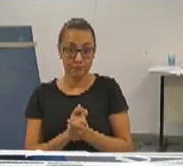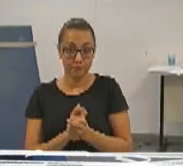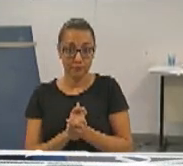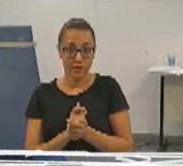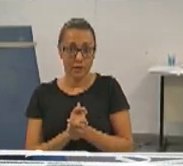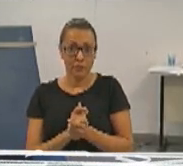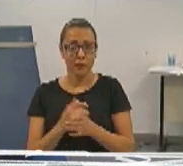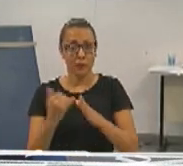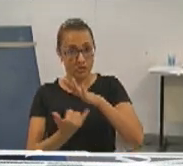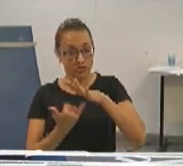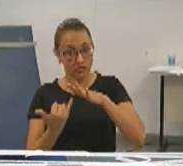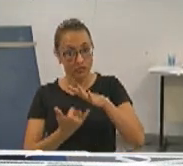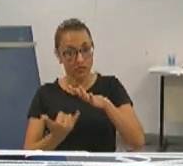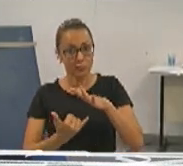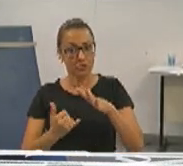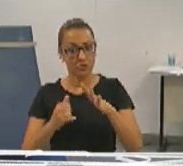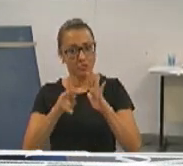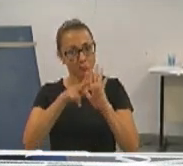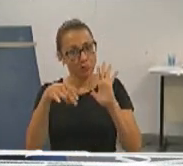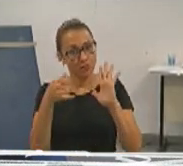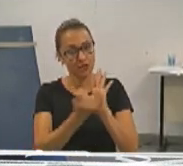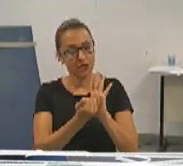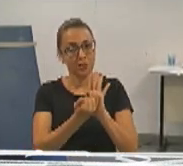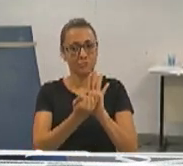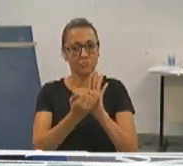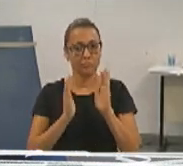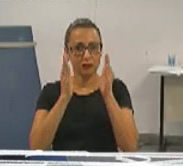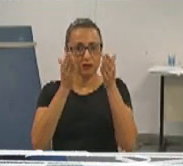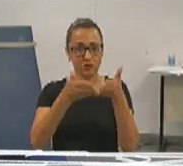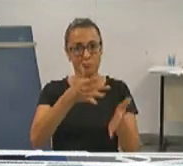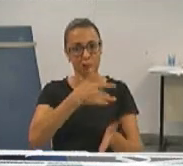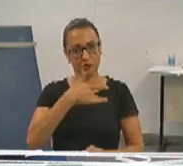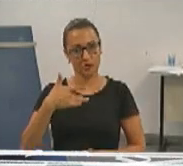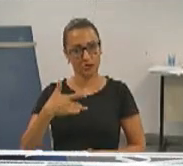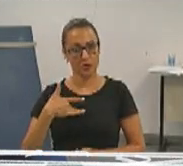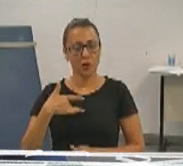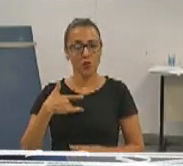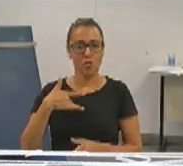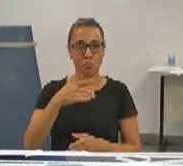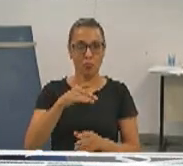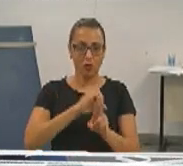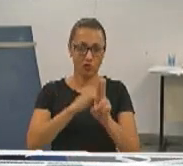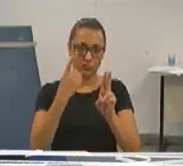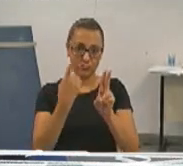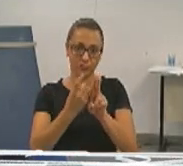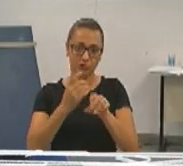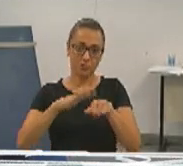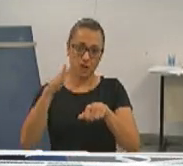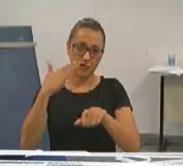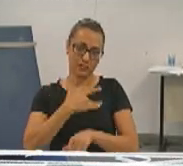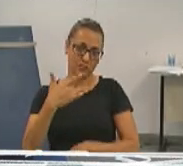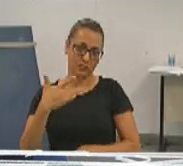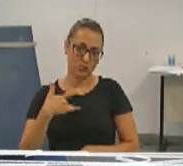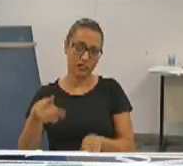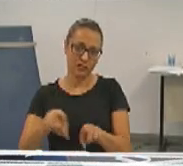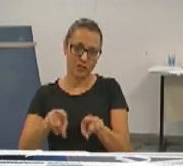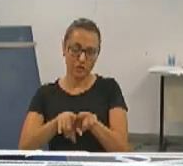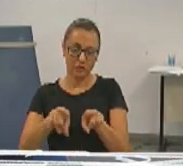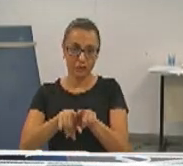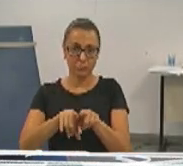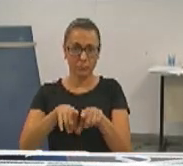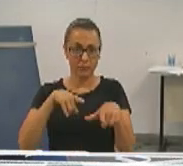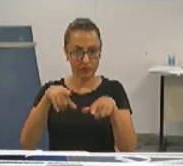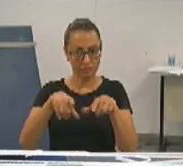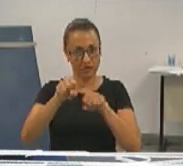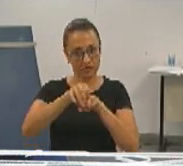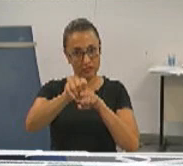institucionalizamos o programa específico para a saúde, o programa UFGD Mais Saúde, que já realizou ações de extensões